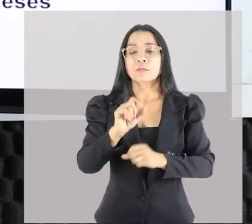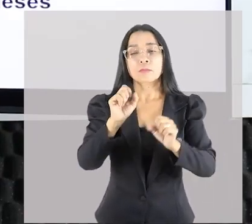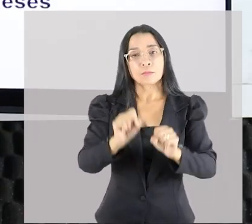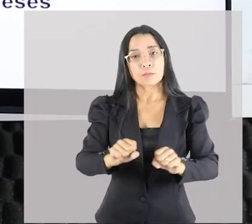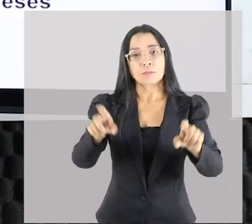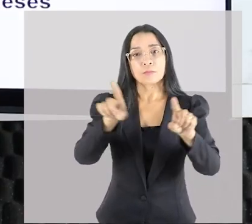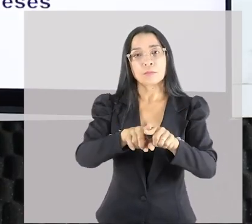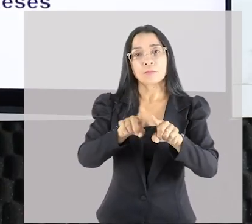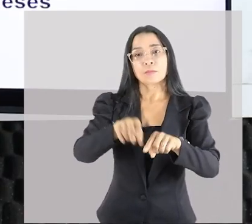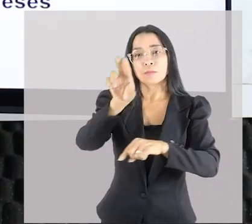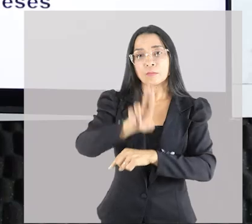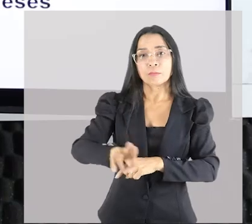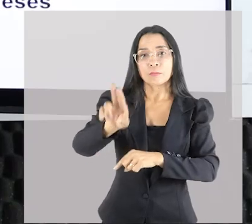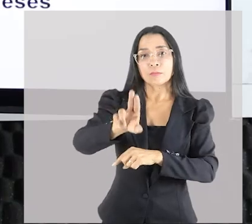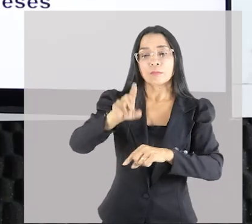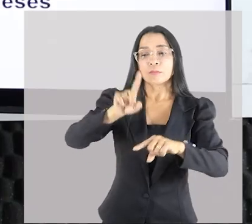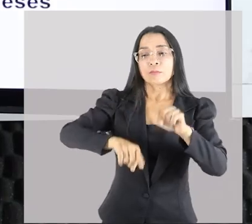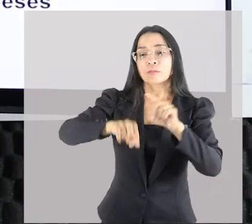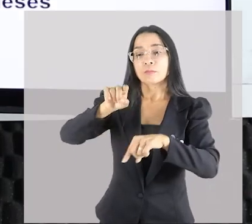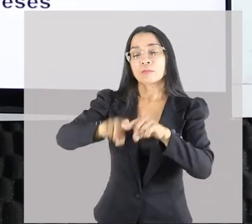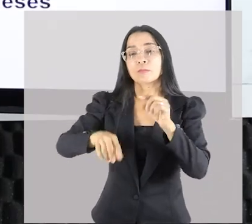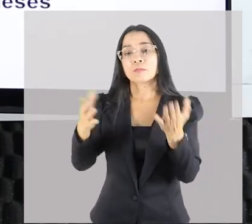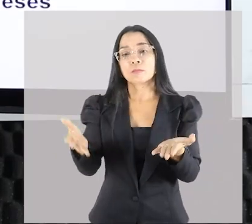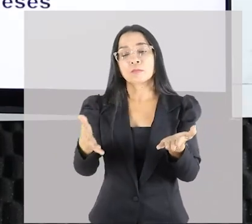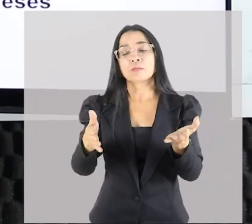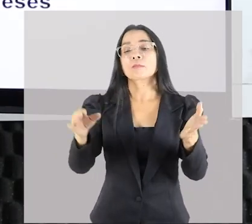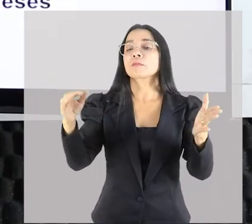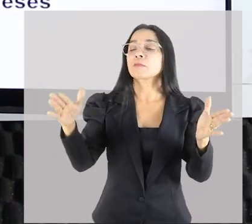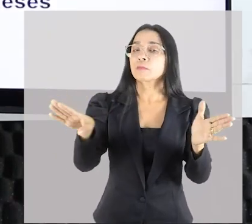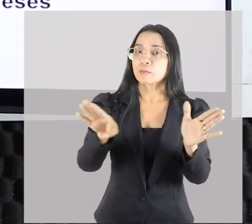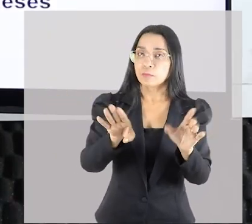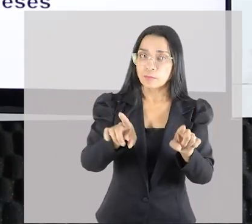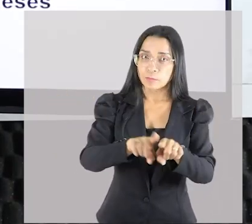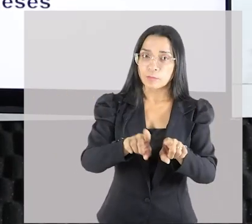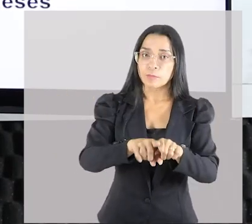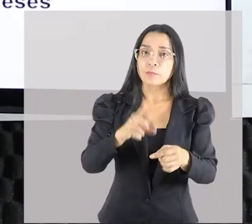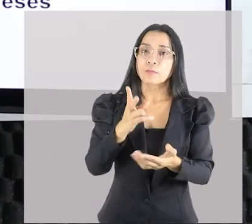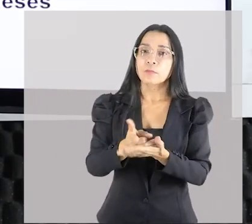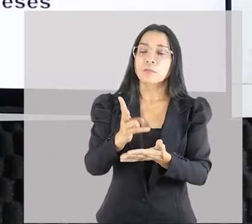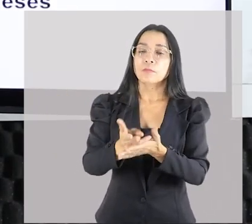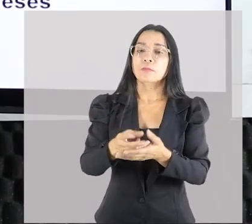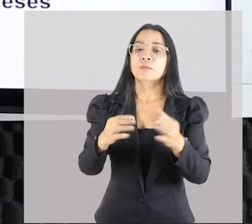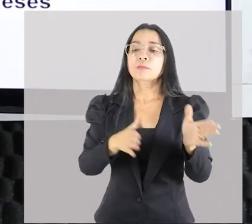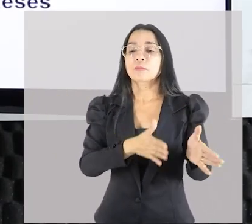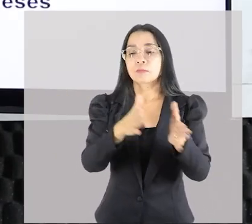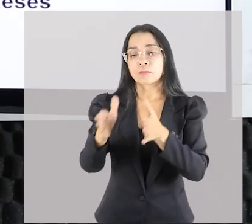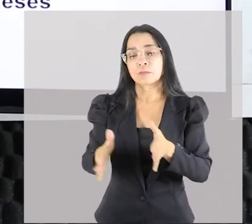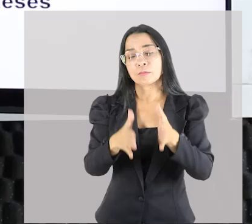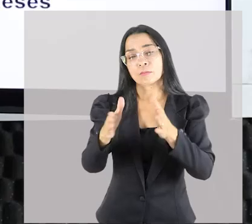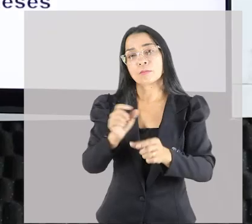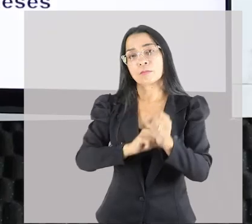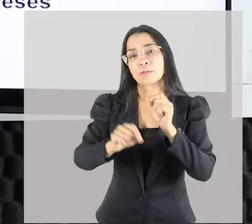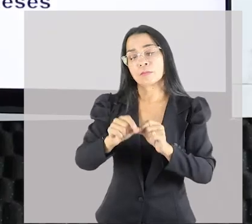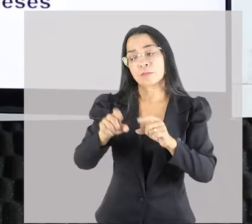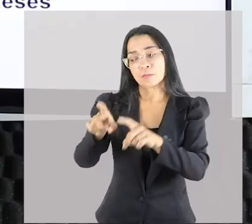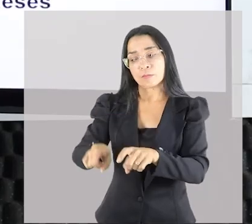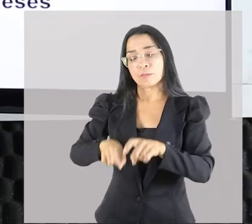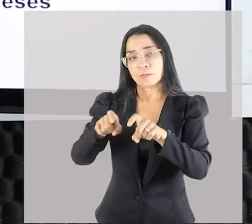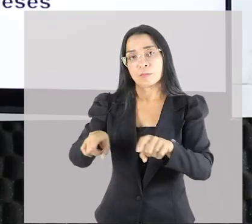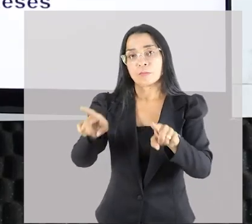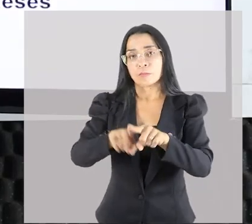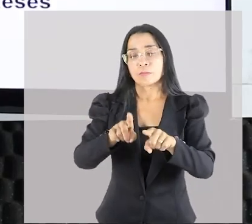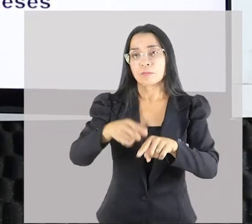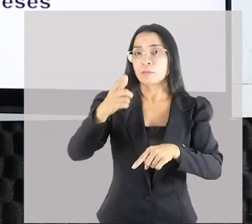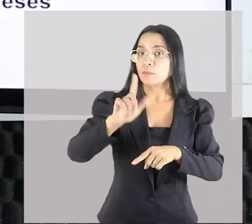poder consumir os produtos, então, até mesmo na continuidade da produção agrícola, mas também